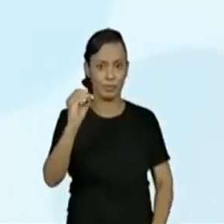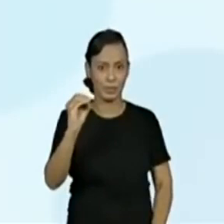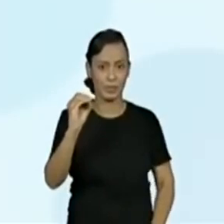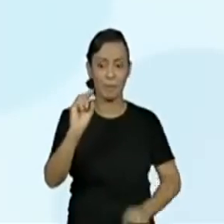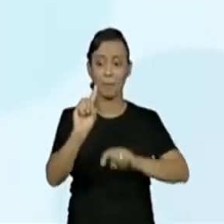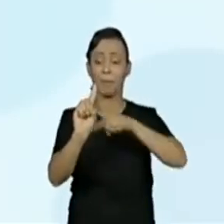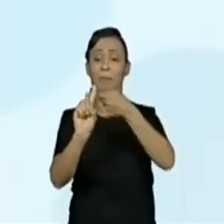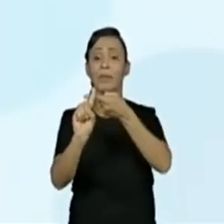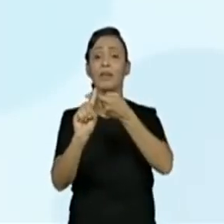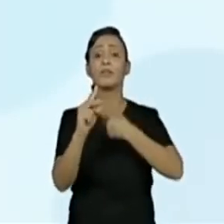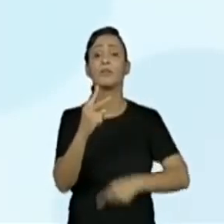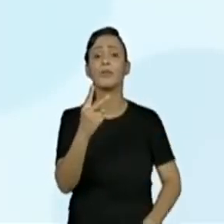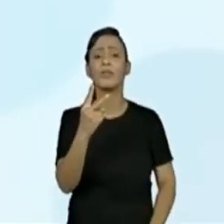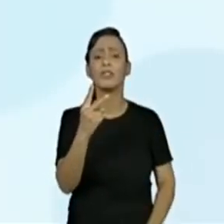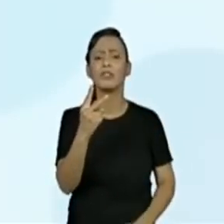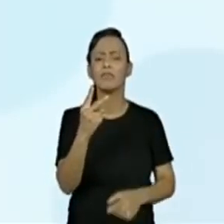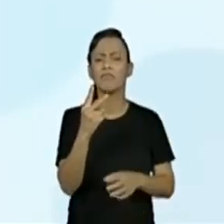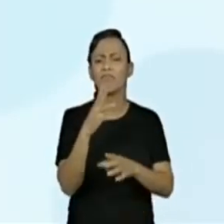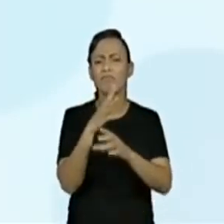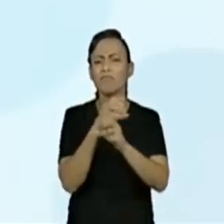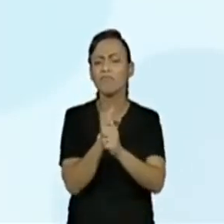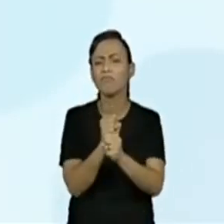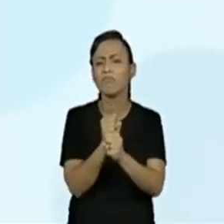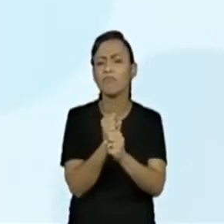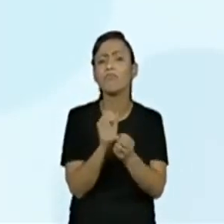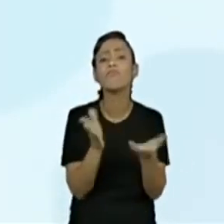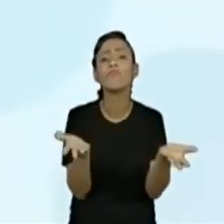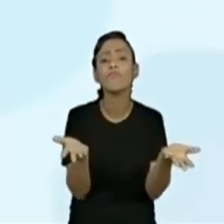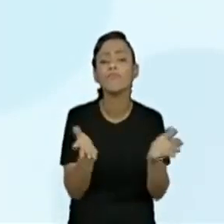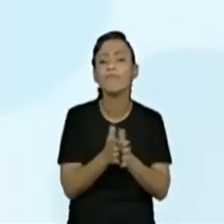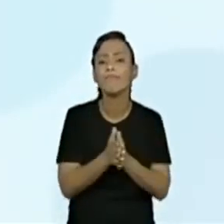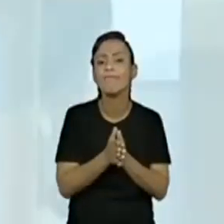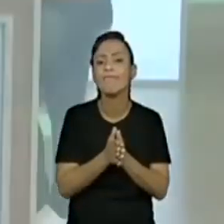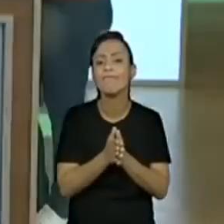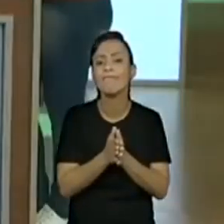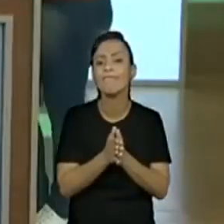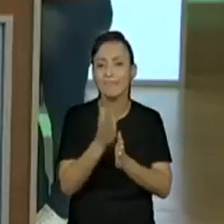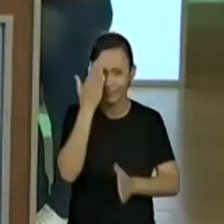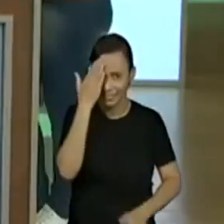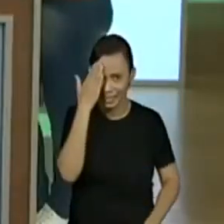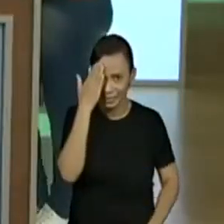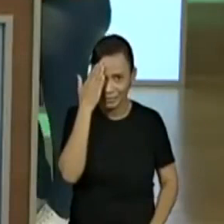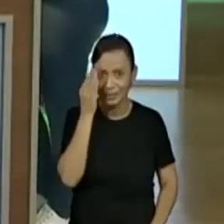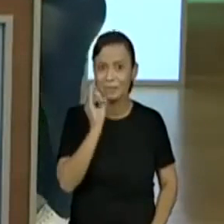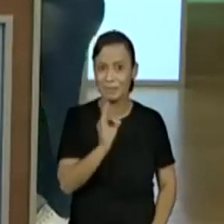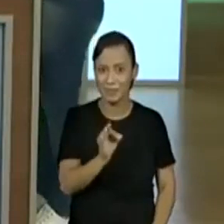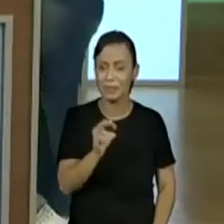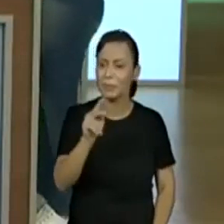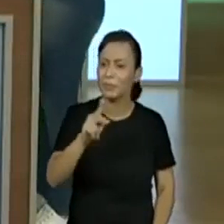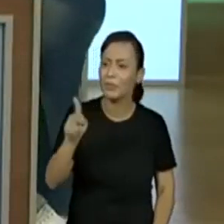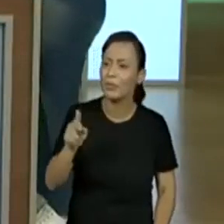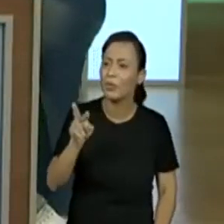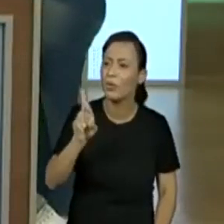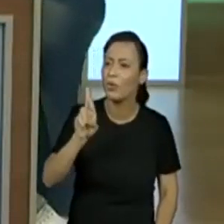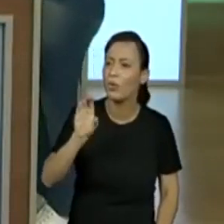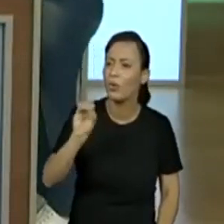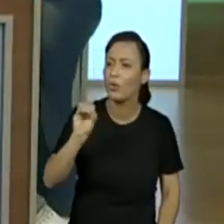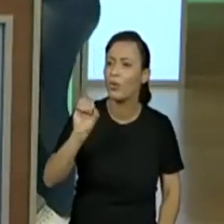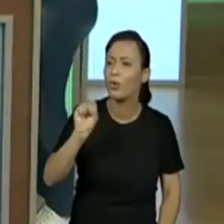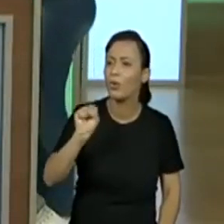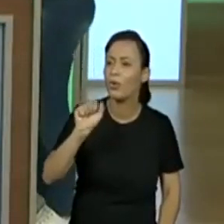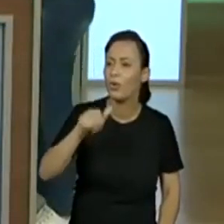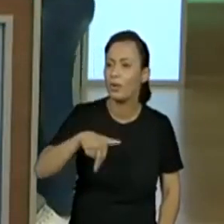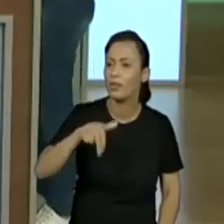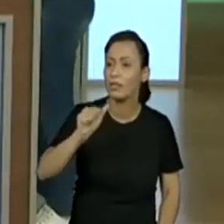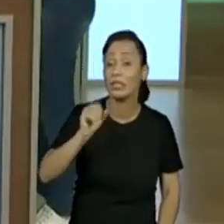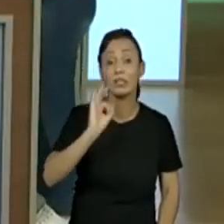2. Quanto que eu terei? E isso de 2 em 2, a Prorosana está colocando, vamos não é? Vamos falar só da